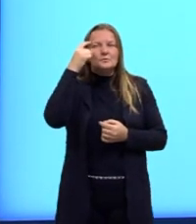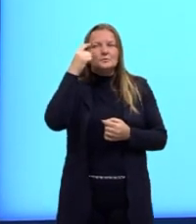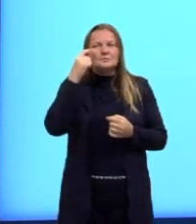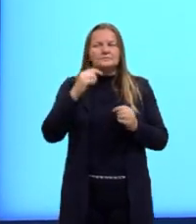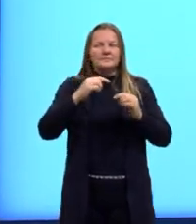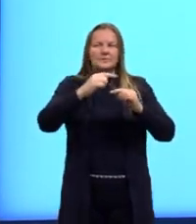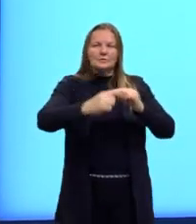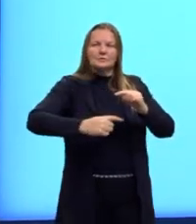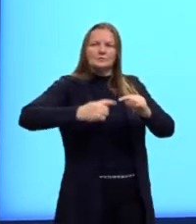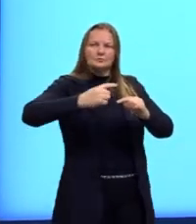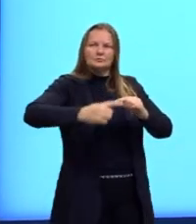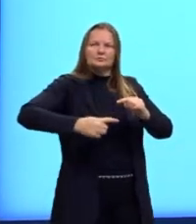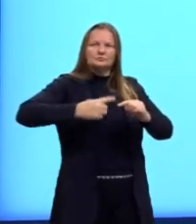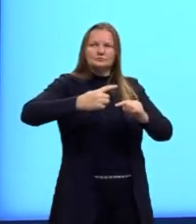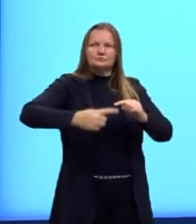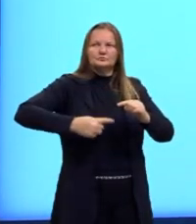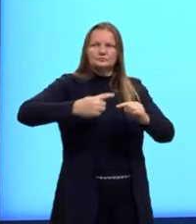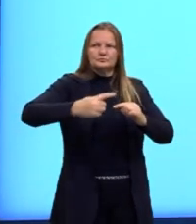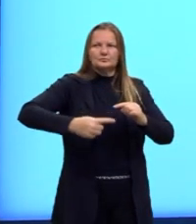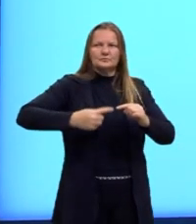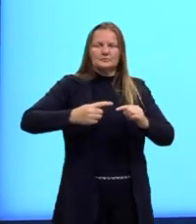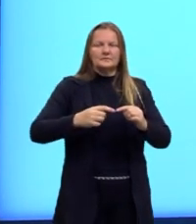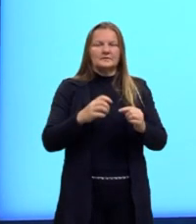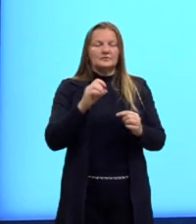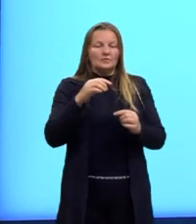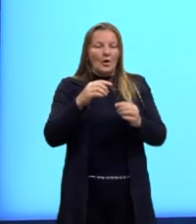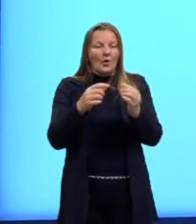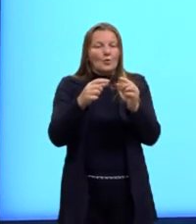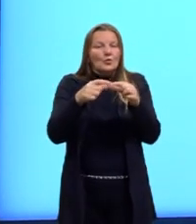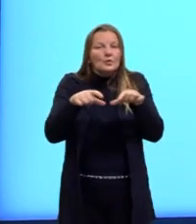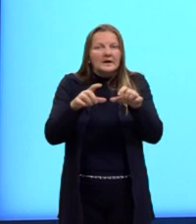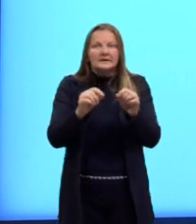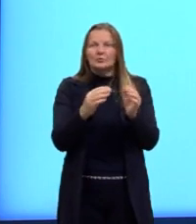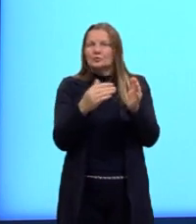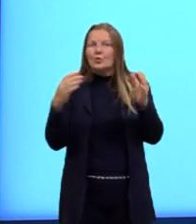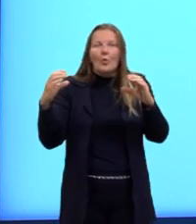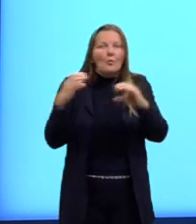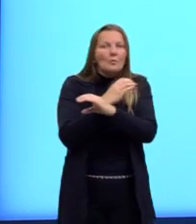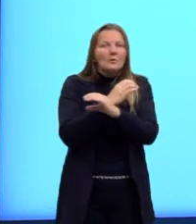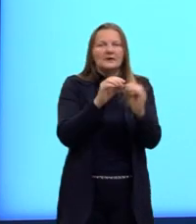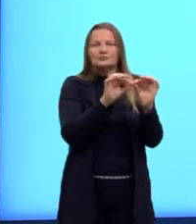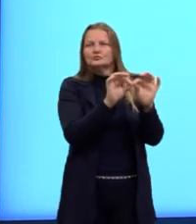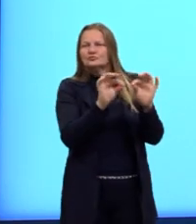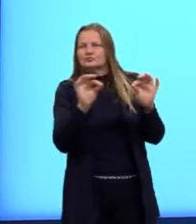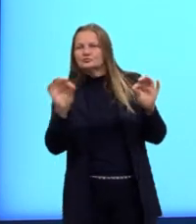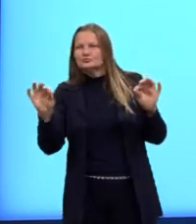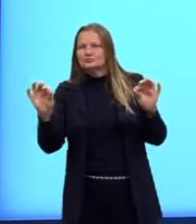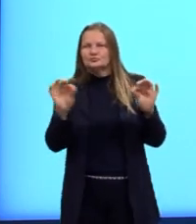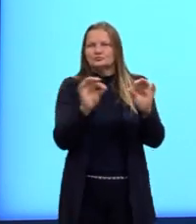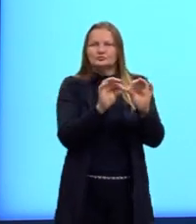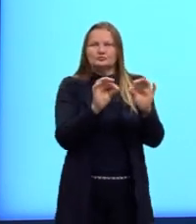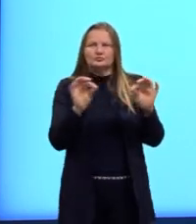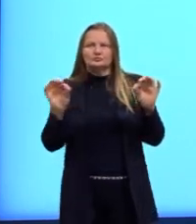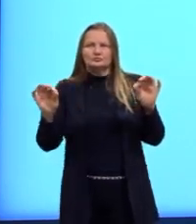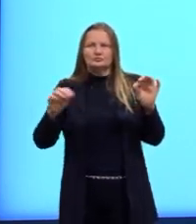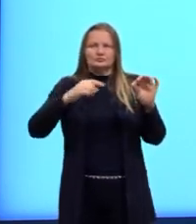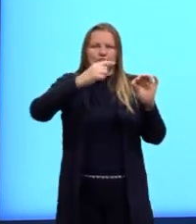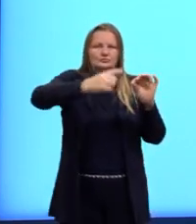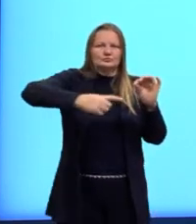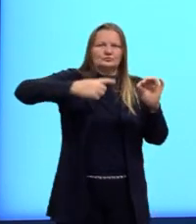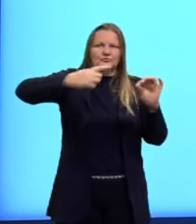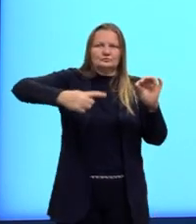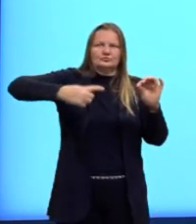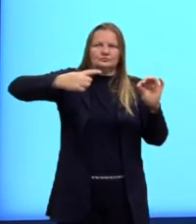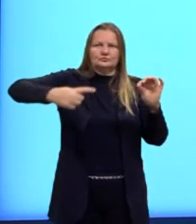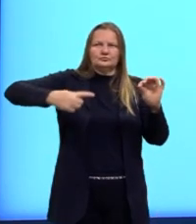campo magnético está só em um ponto desse fio. Mas na verdade não, ó, ele está em todo esse fio.